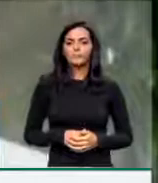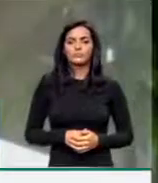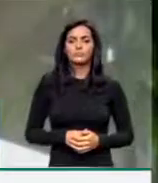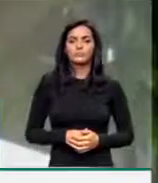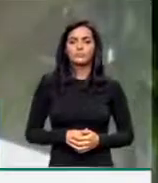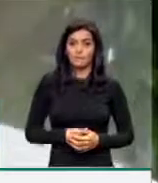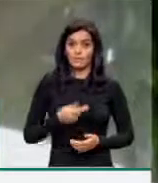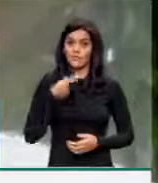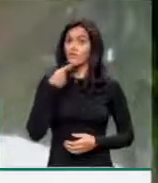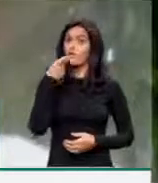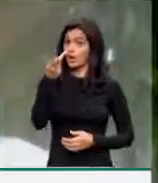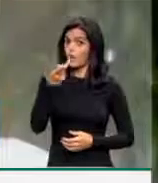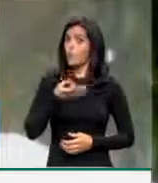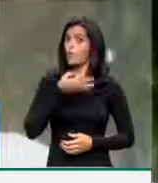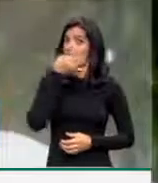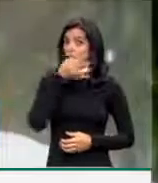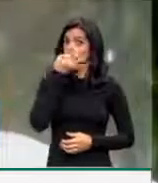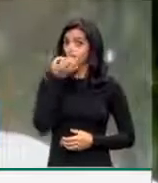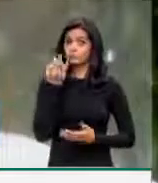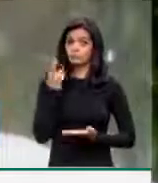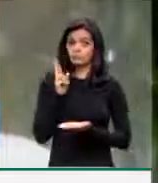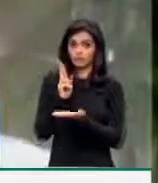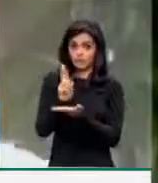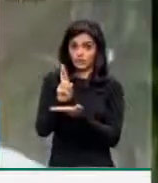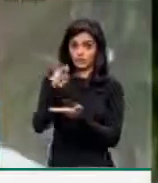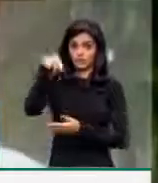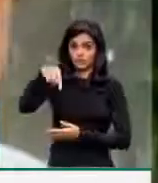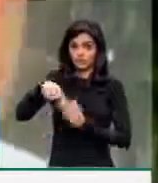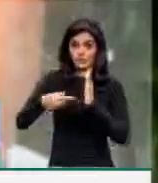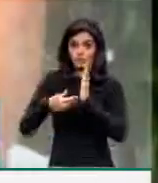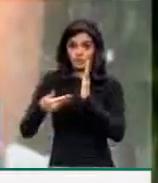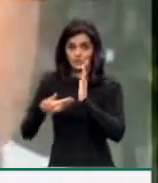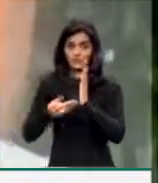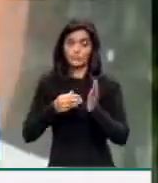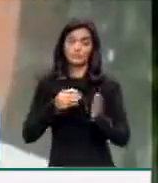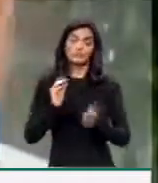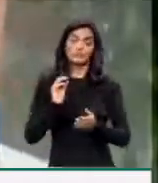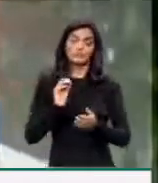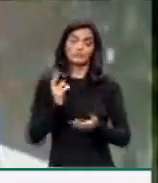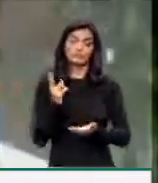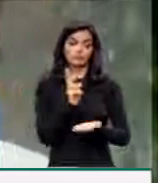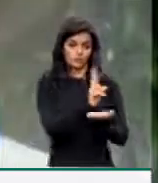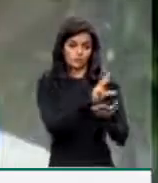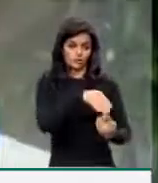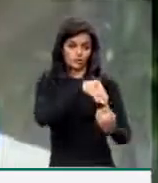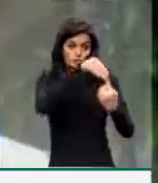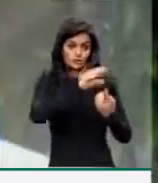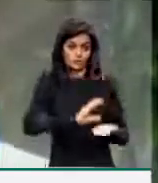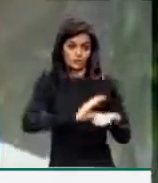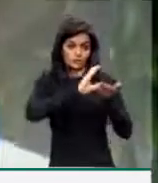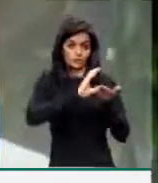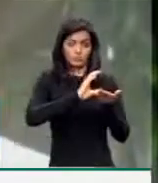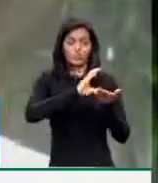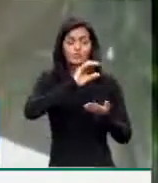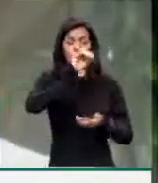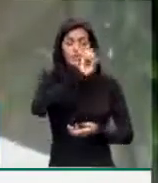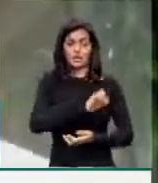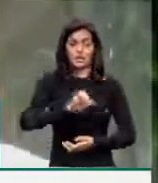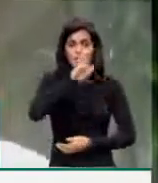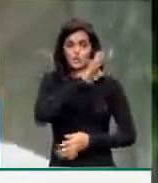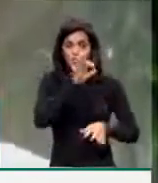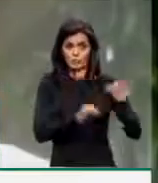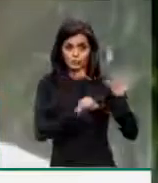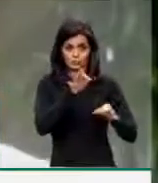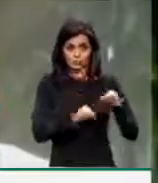eleição da representação da Câmara dos Deputados, tanto para o Conselho Nacional de Justiça como para o Conselho Nacional